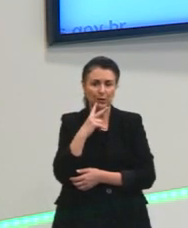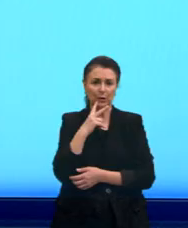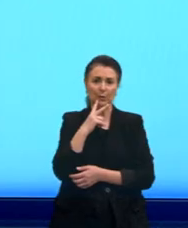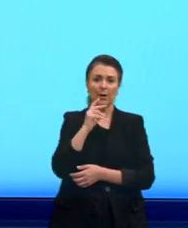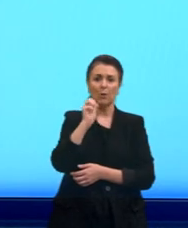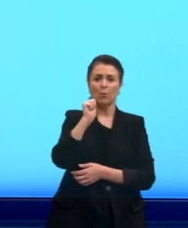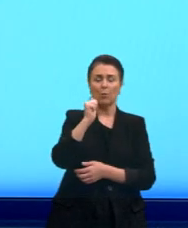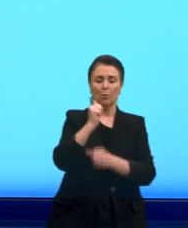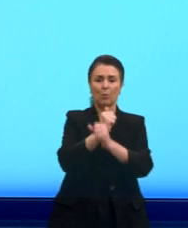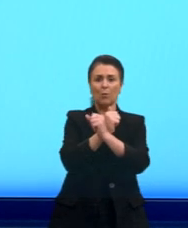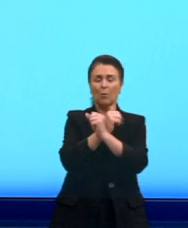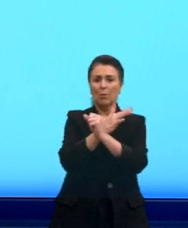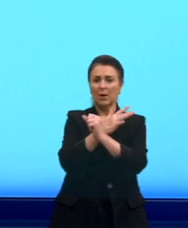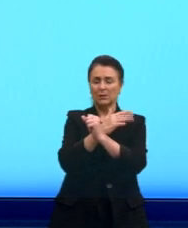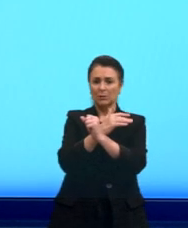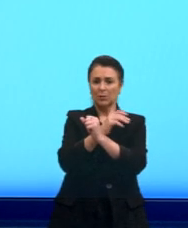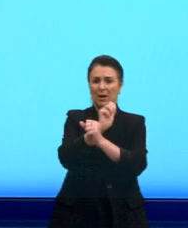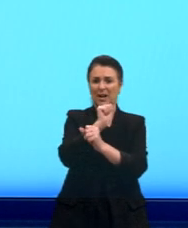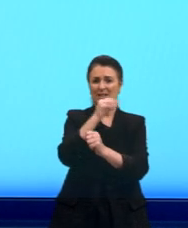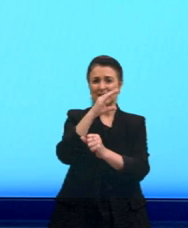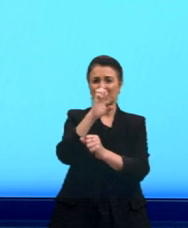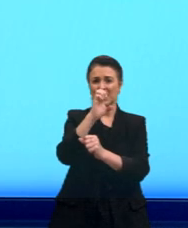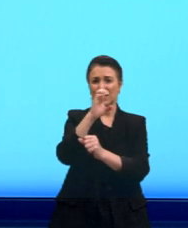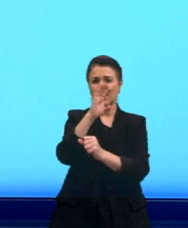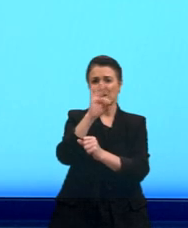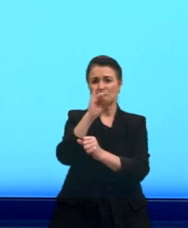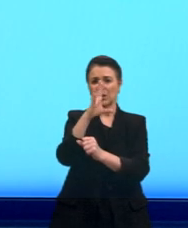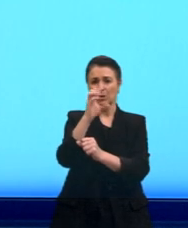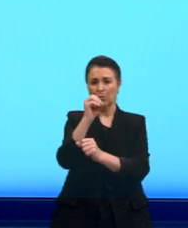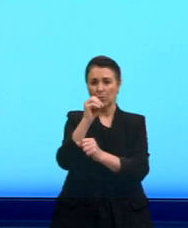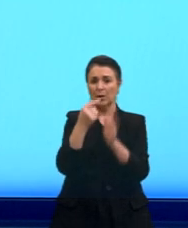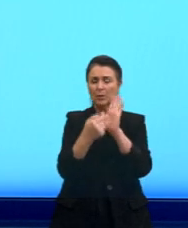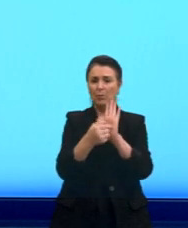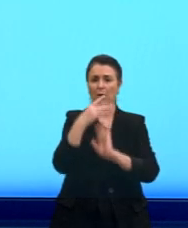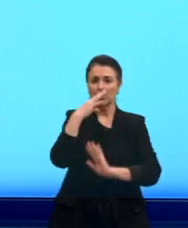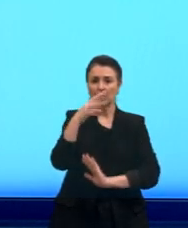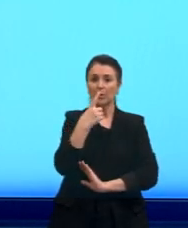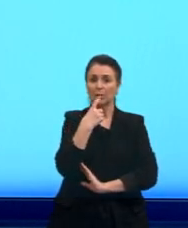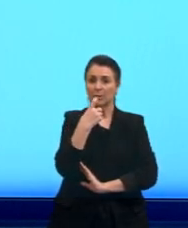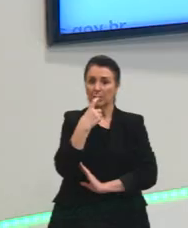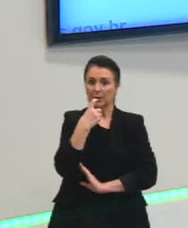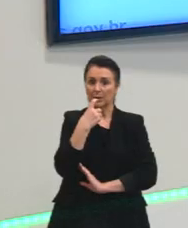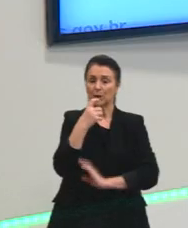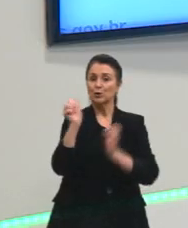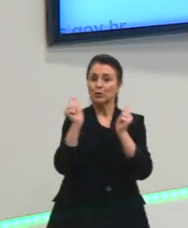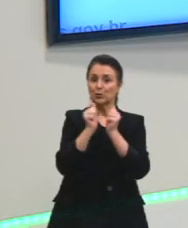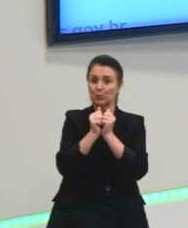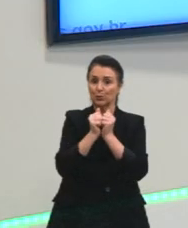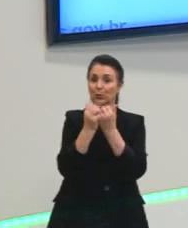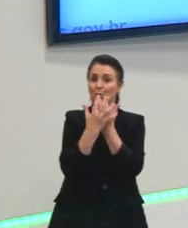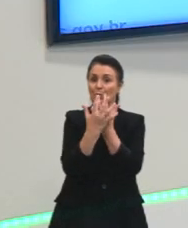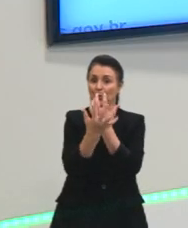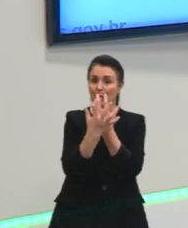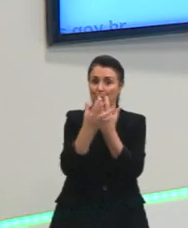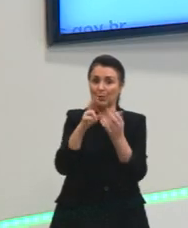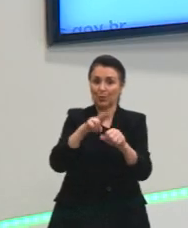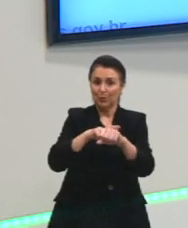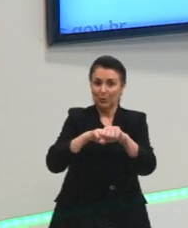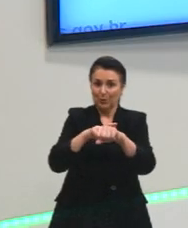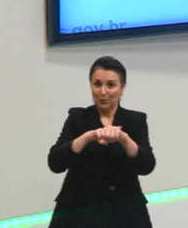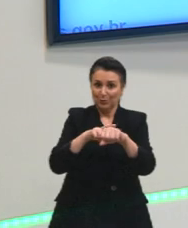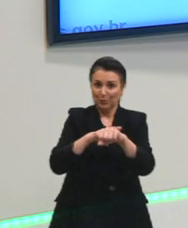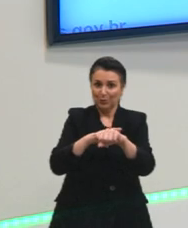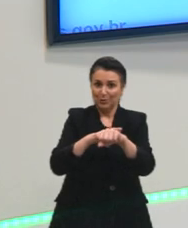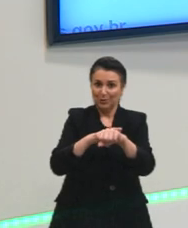ele apresenta coloração vermelha e quando adicionado ao suco do repolho roxo a coloração vermelha é um ácido forte aqui ó